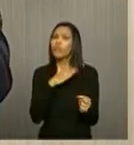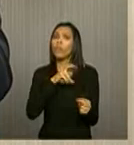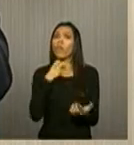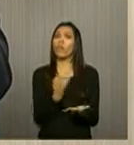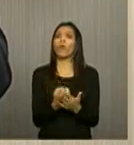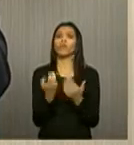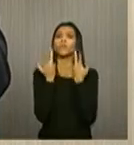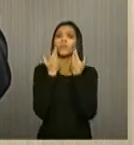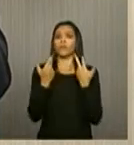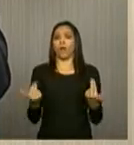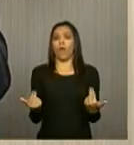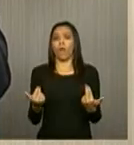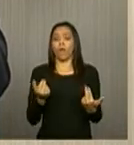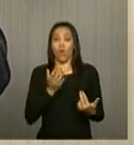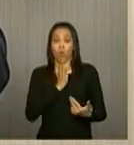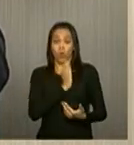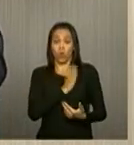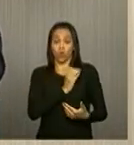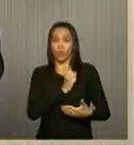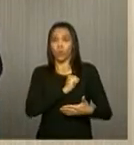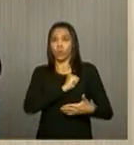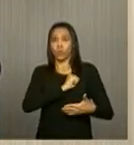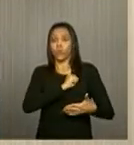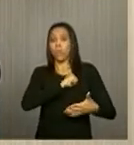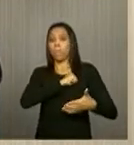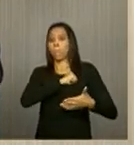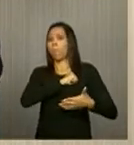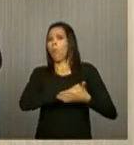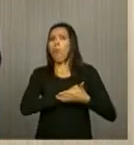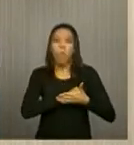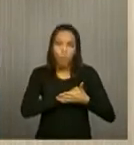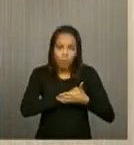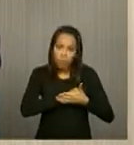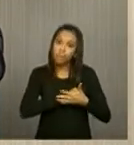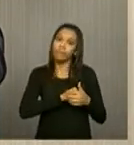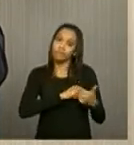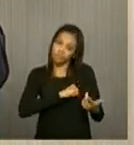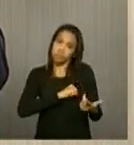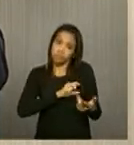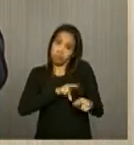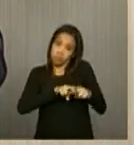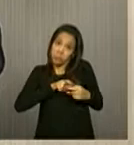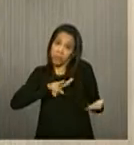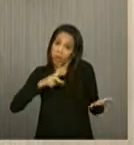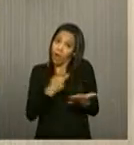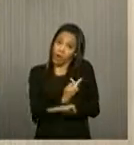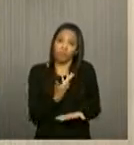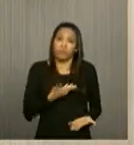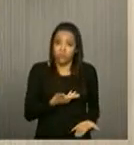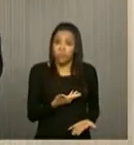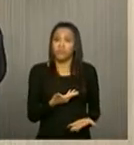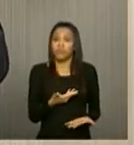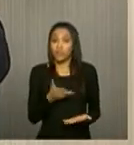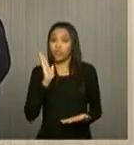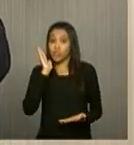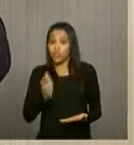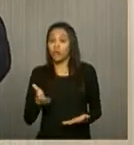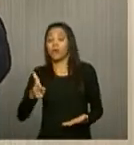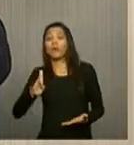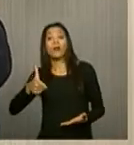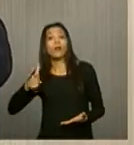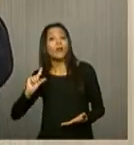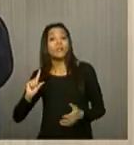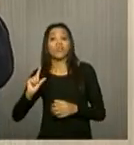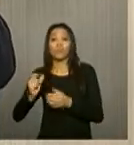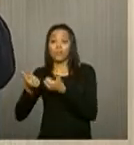o infarto agudo do miocárdio pode ter sido a causa de morte do presidente conforme foi registrado no